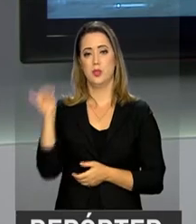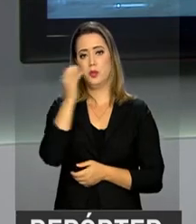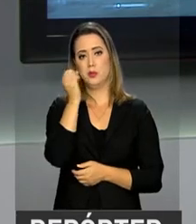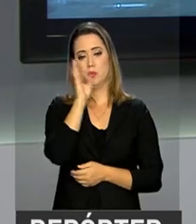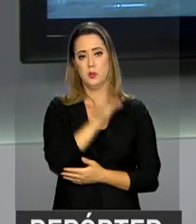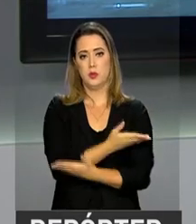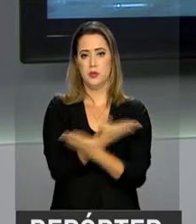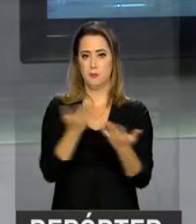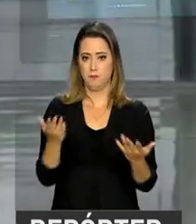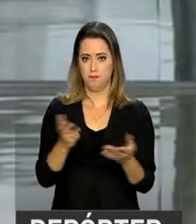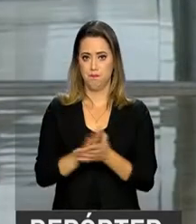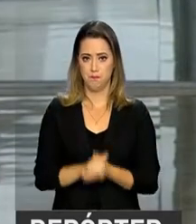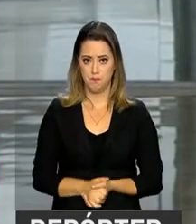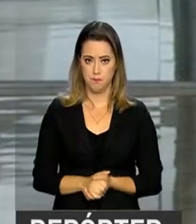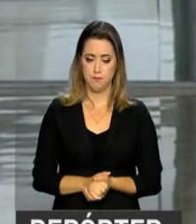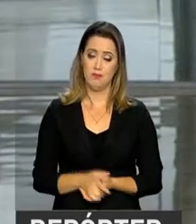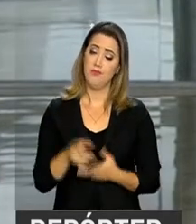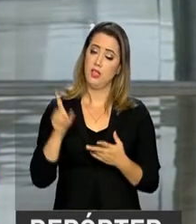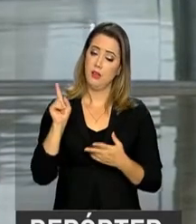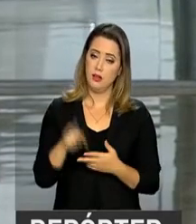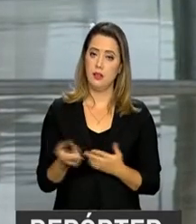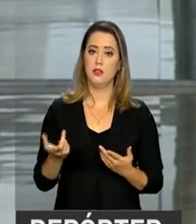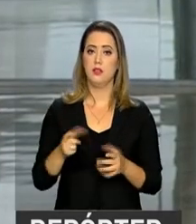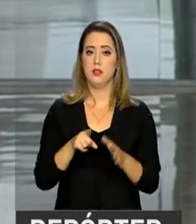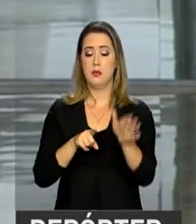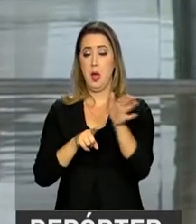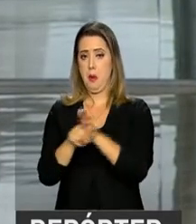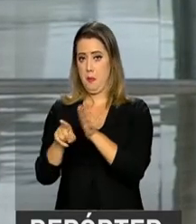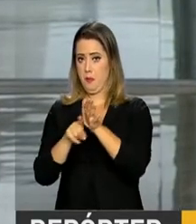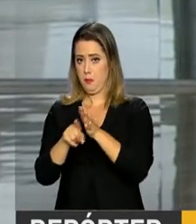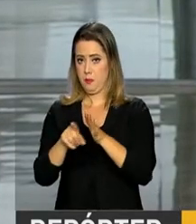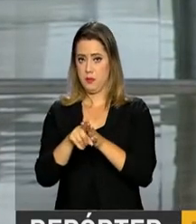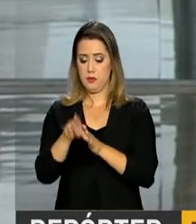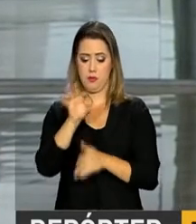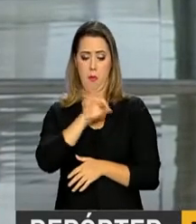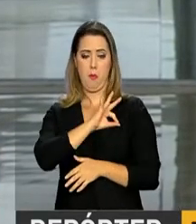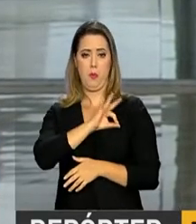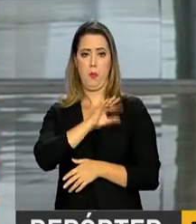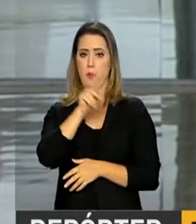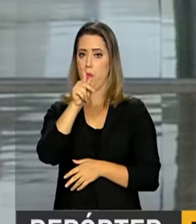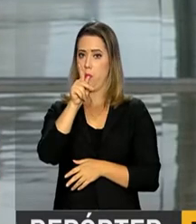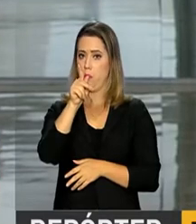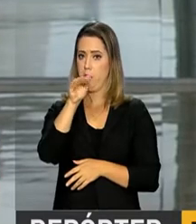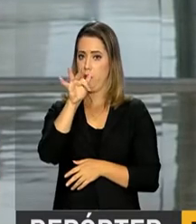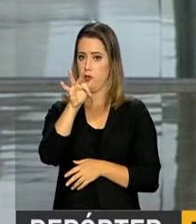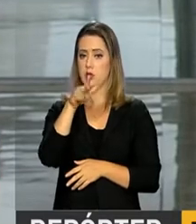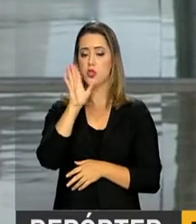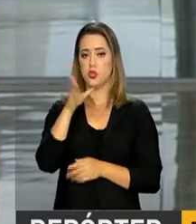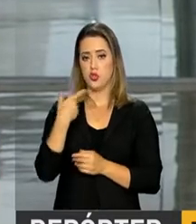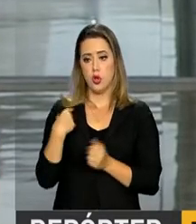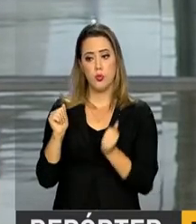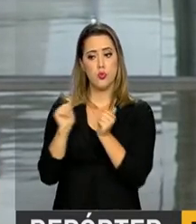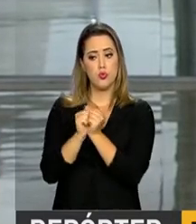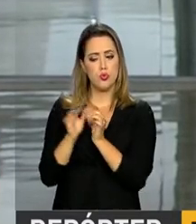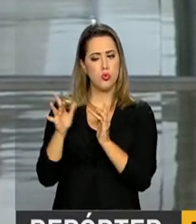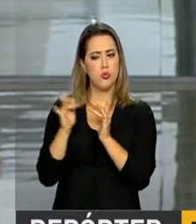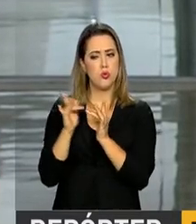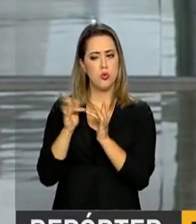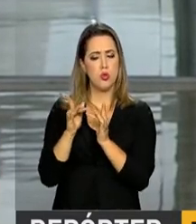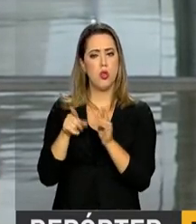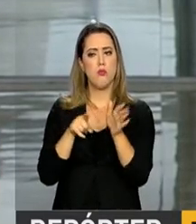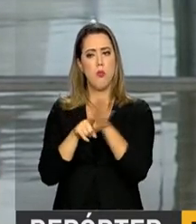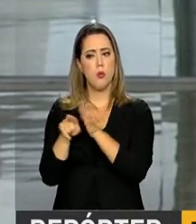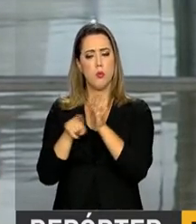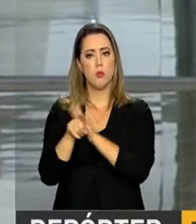roberto boa tarde a todos é isso mesmo os peritos da polícia federal já estão em contato com os técnicos do instituto chico mendes